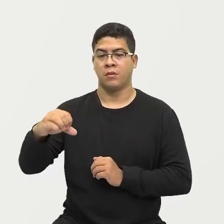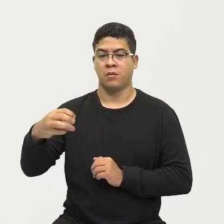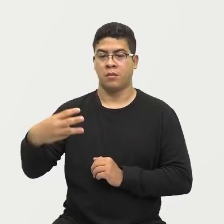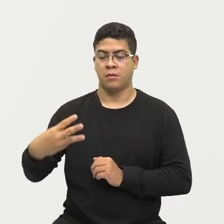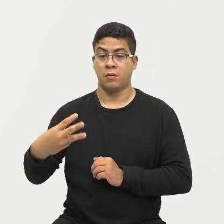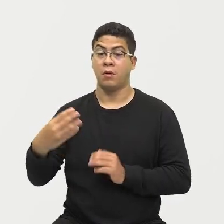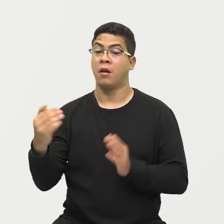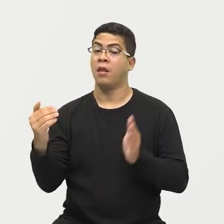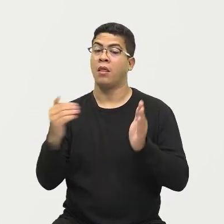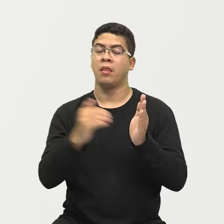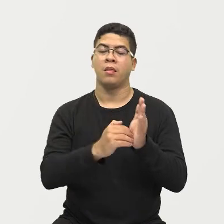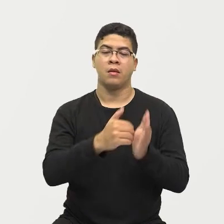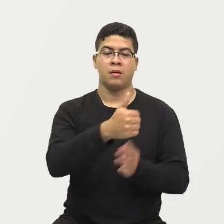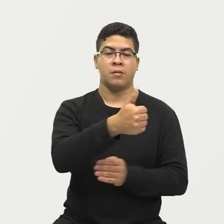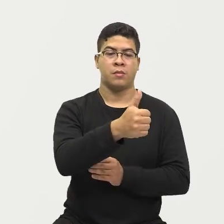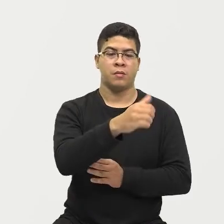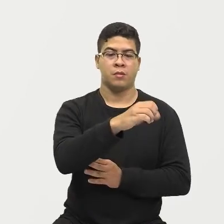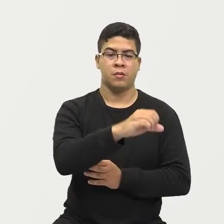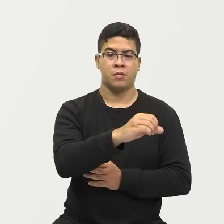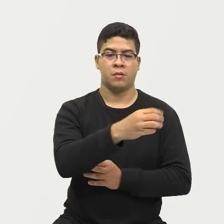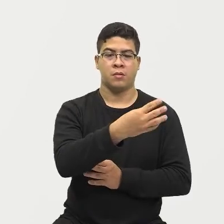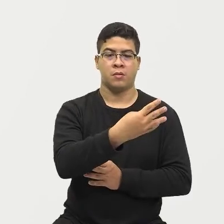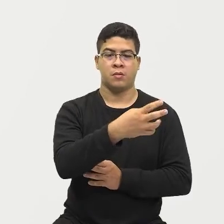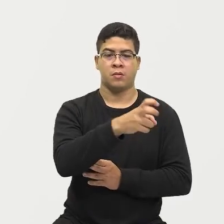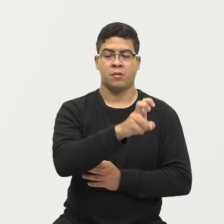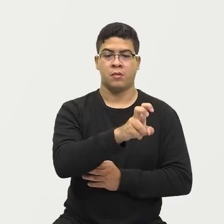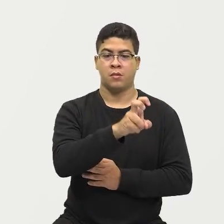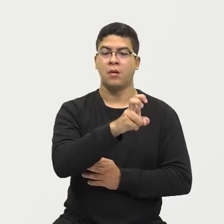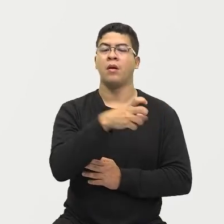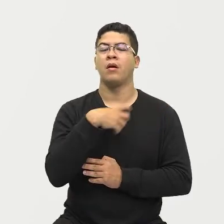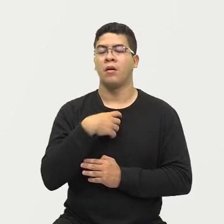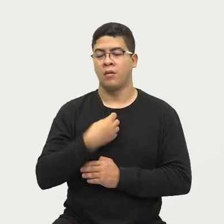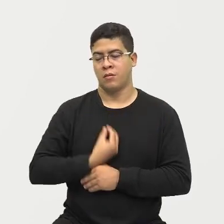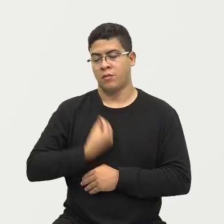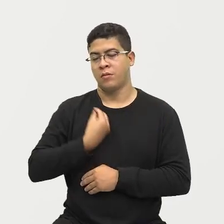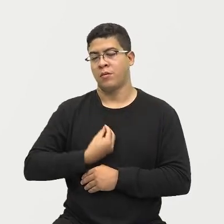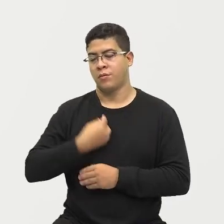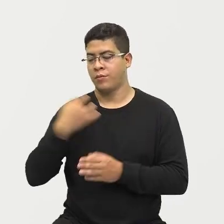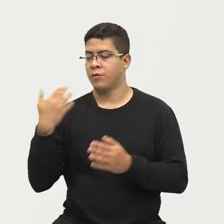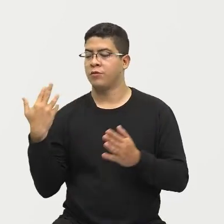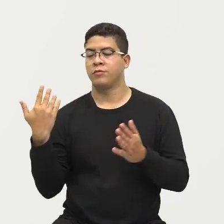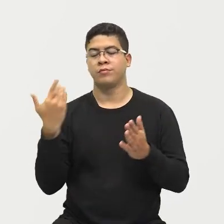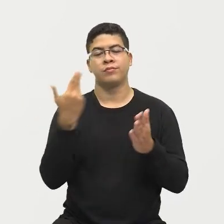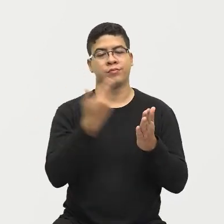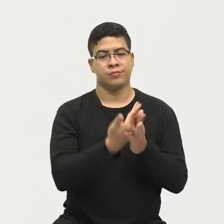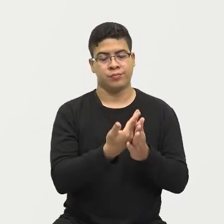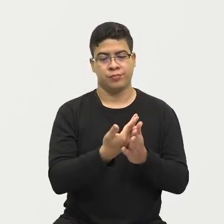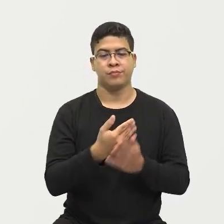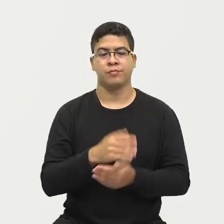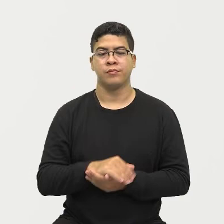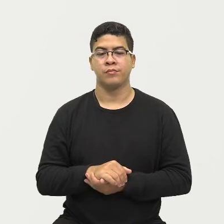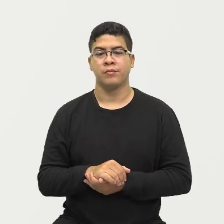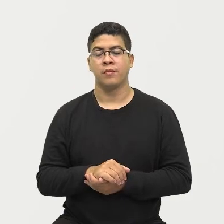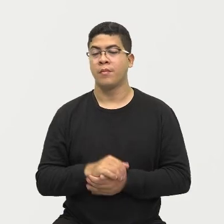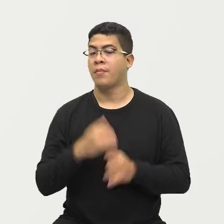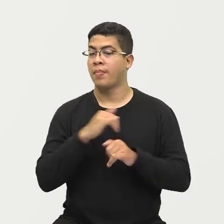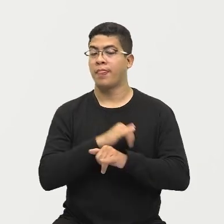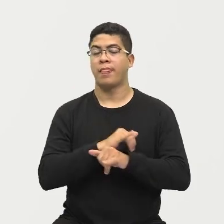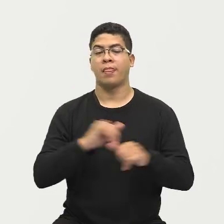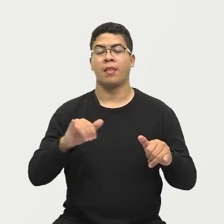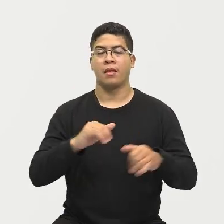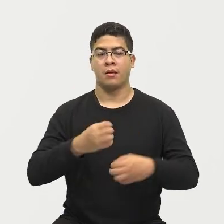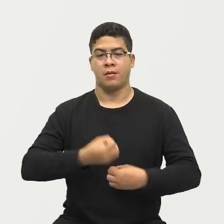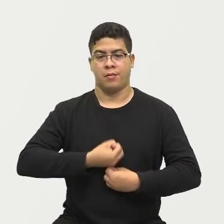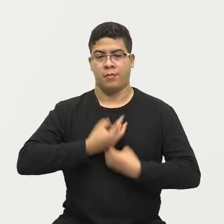Paulo, cidade em que morou praticamente toda a sua vida. O poema, olha só, o